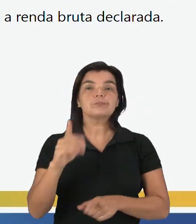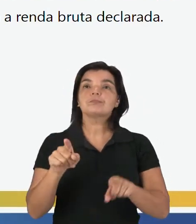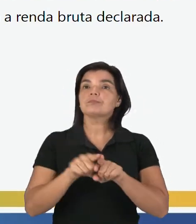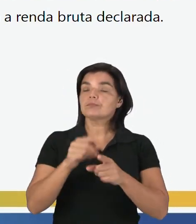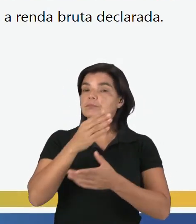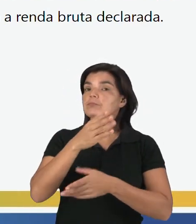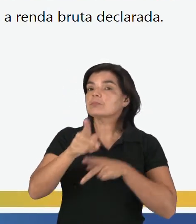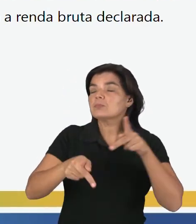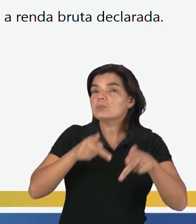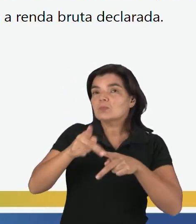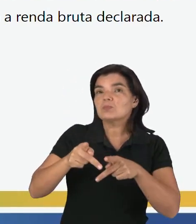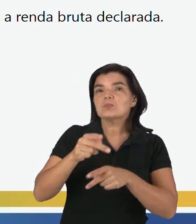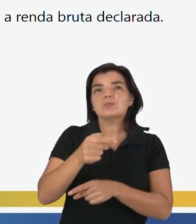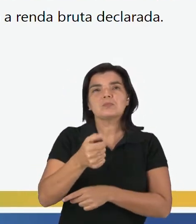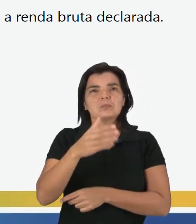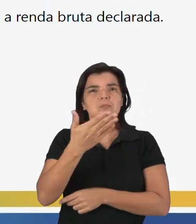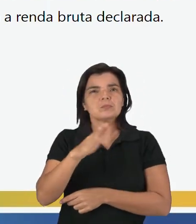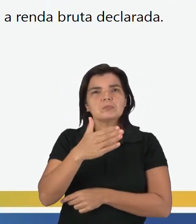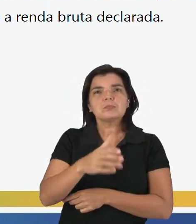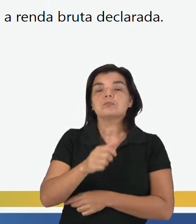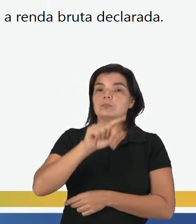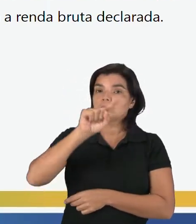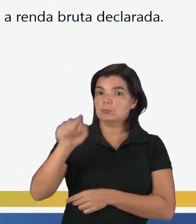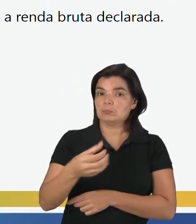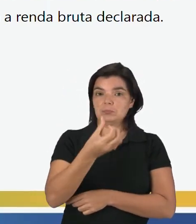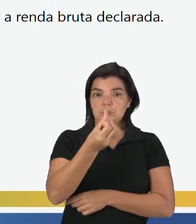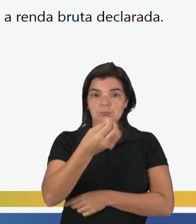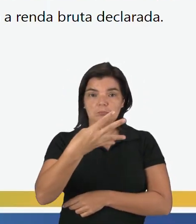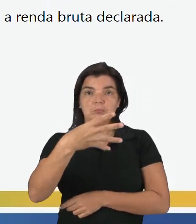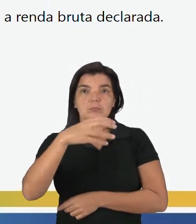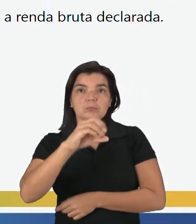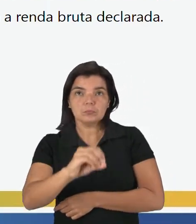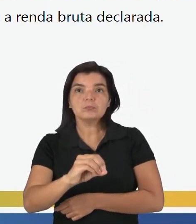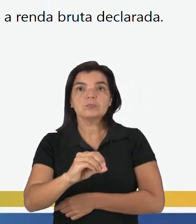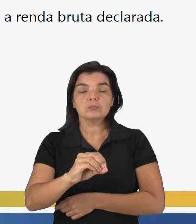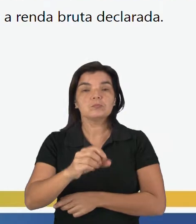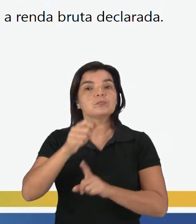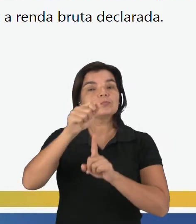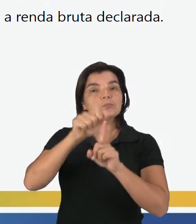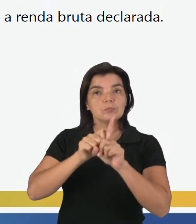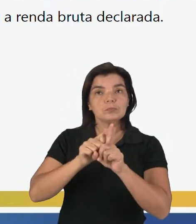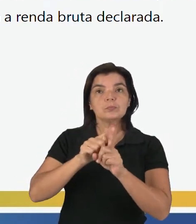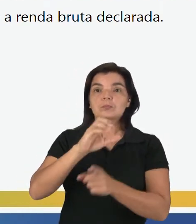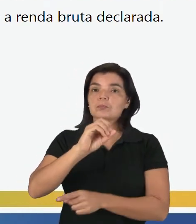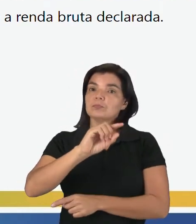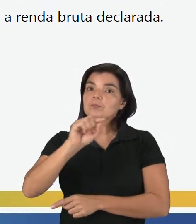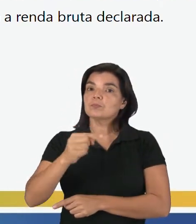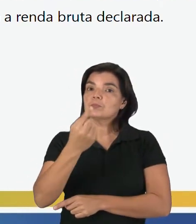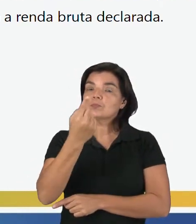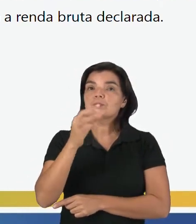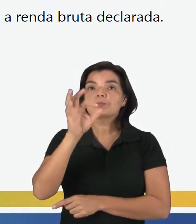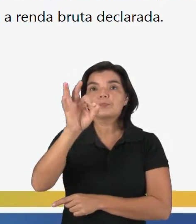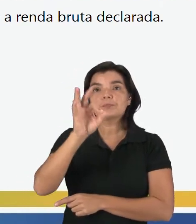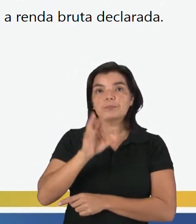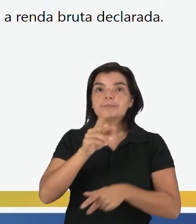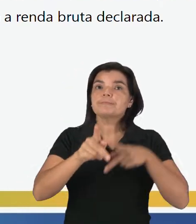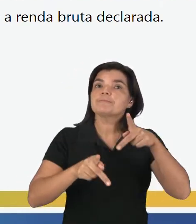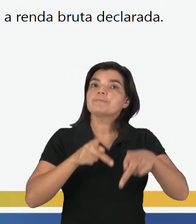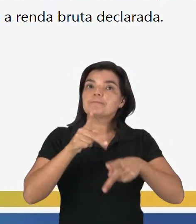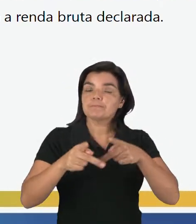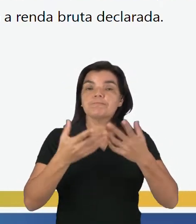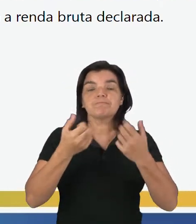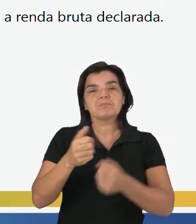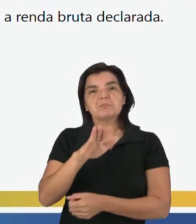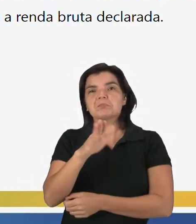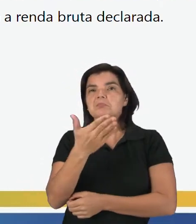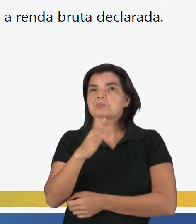que metade da população ganha em média R$ 1.640 por mês, 0,1% da população